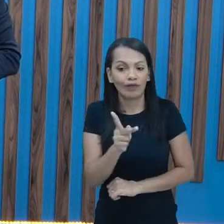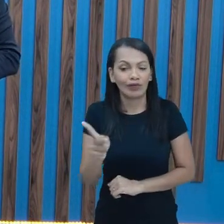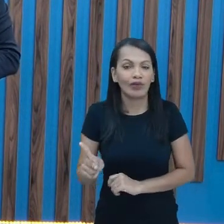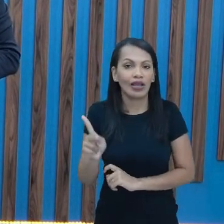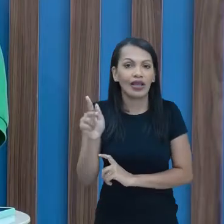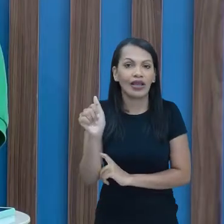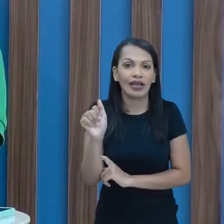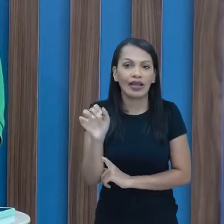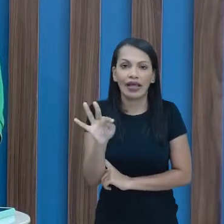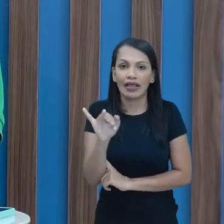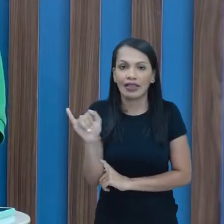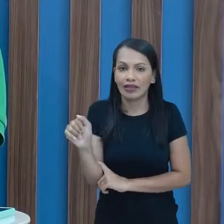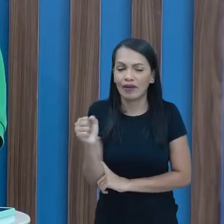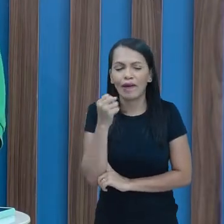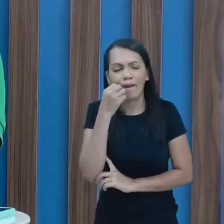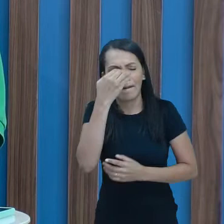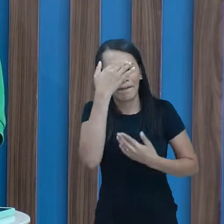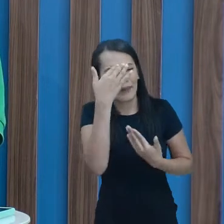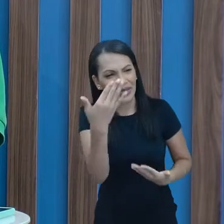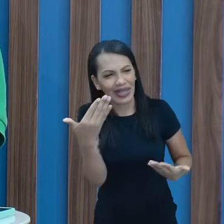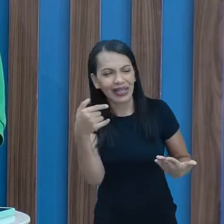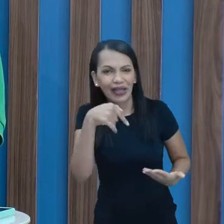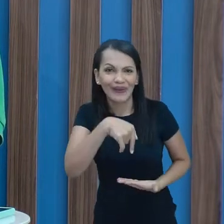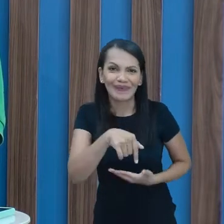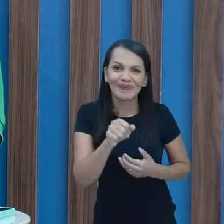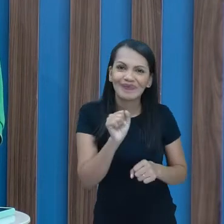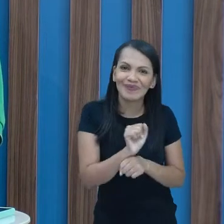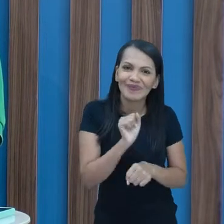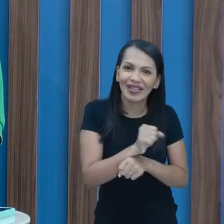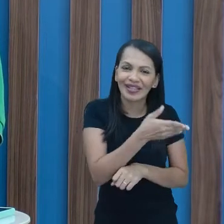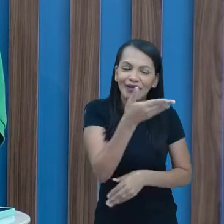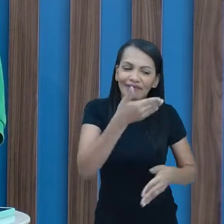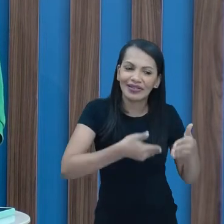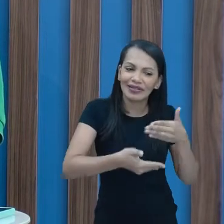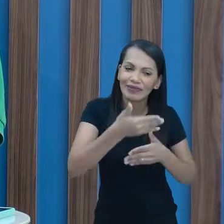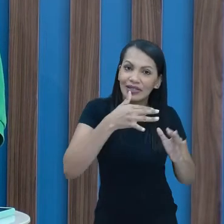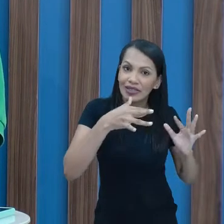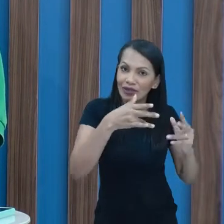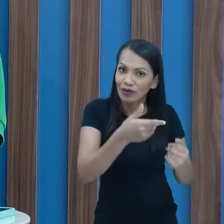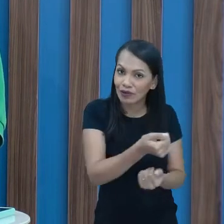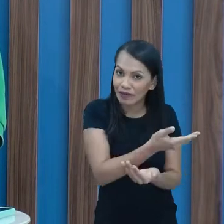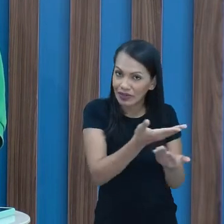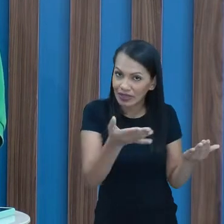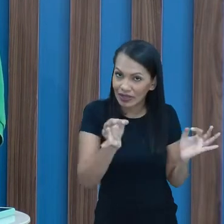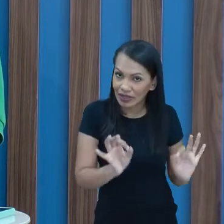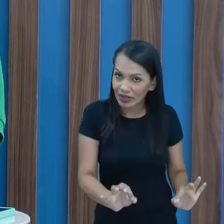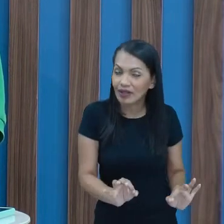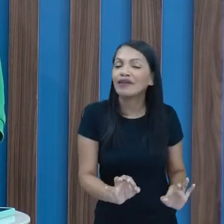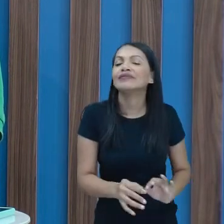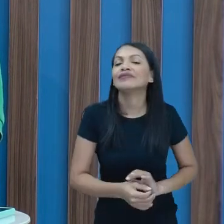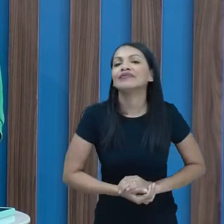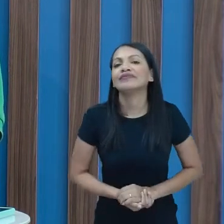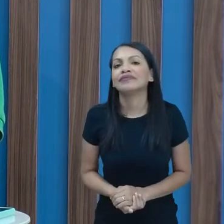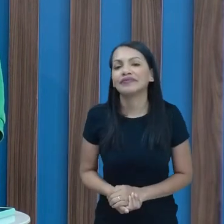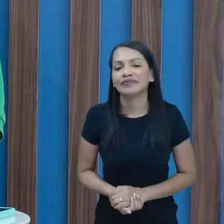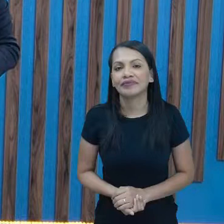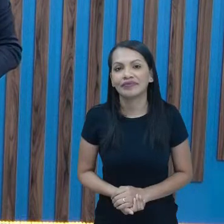Kátia. Muito obrigada, já estou por aqui aguardando a participação de todos vocês, tá? Até daqui a pouco.